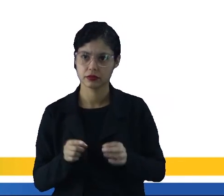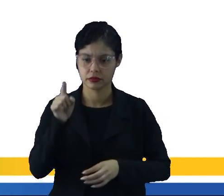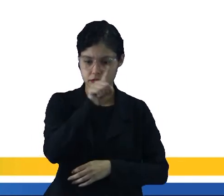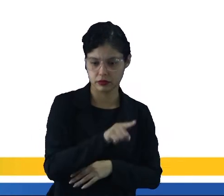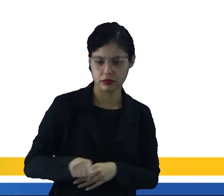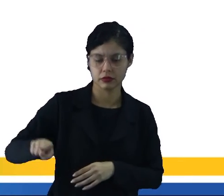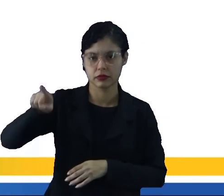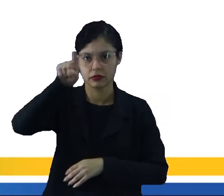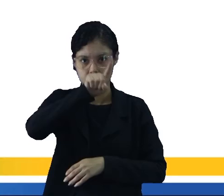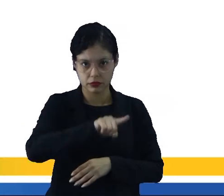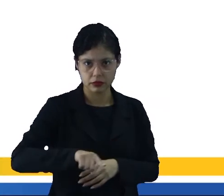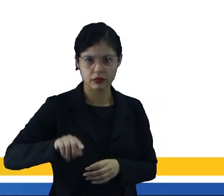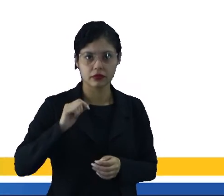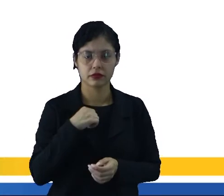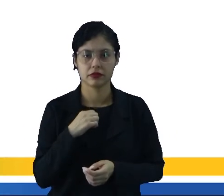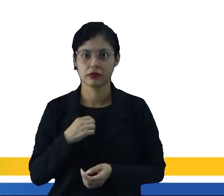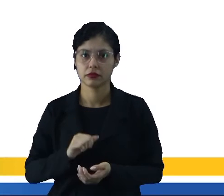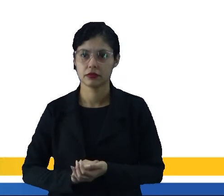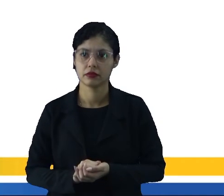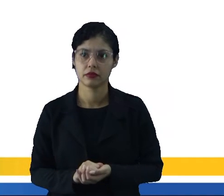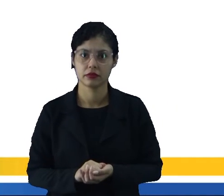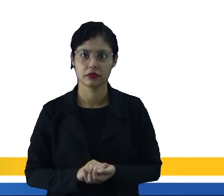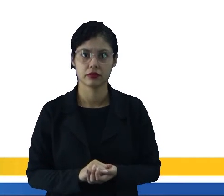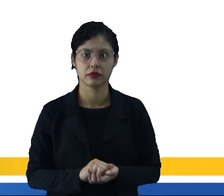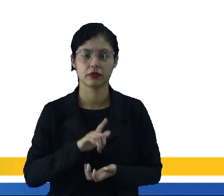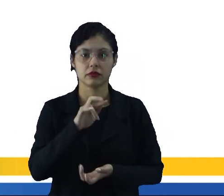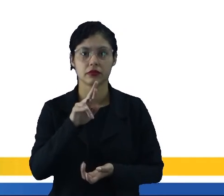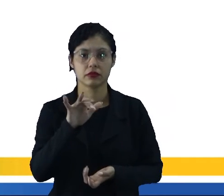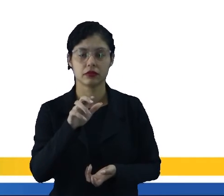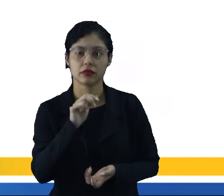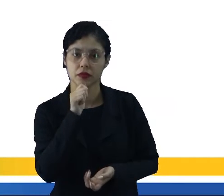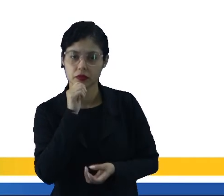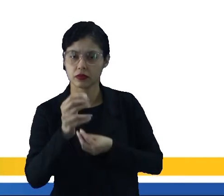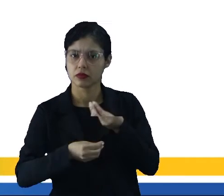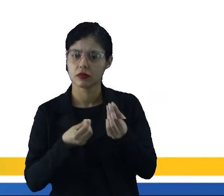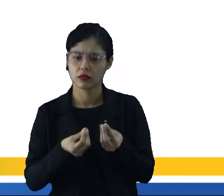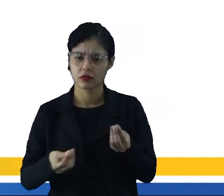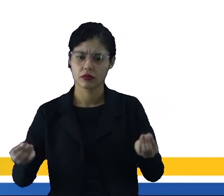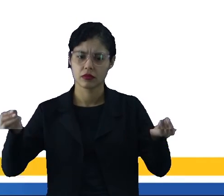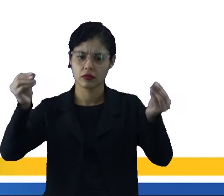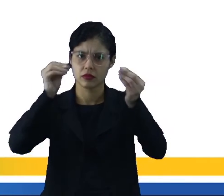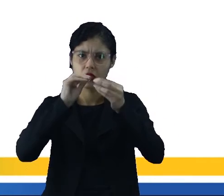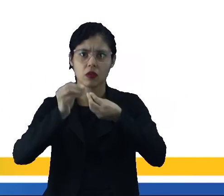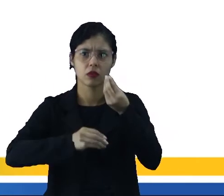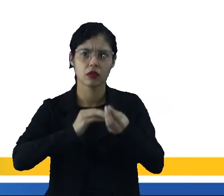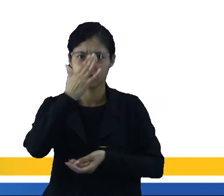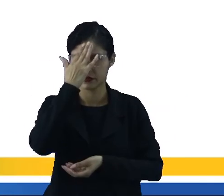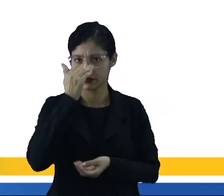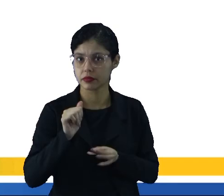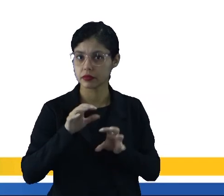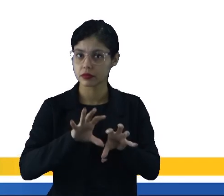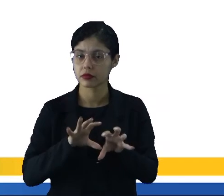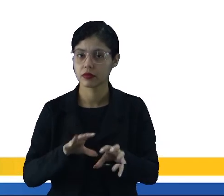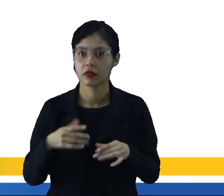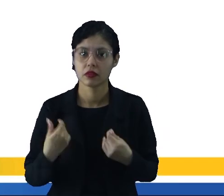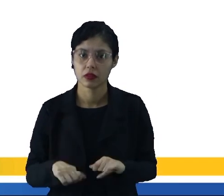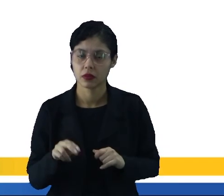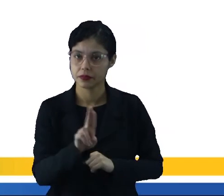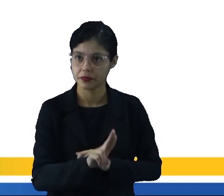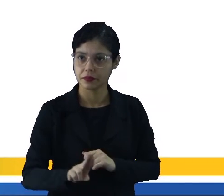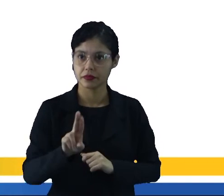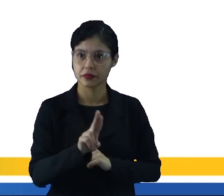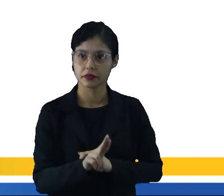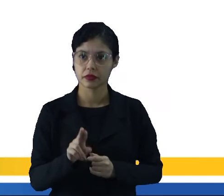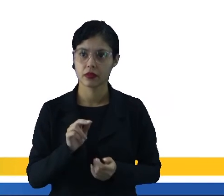contorno dela Digamos que eu vou embrulhar ela com alumínio como é que eu vou saber quanto eu vou gastar aqui para isso eu vou utilizar